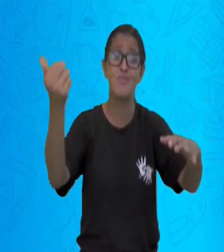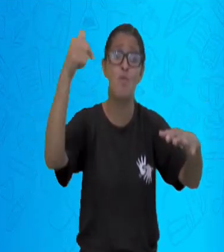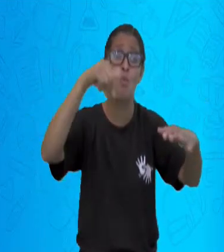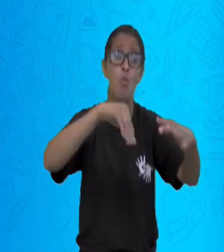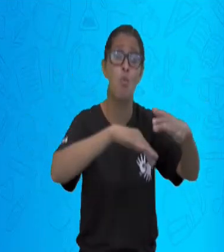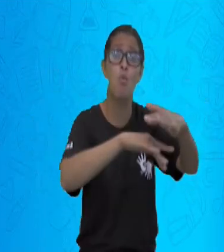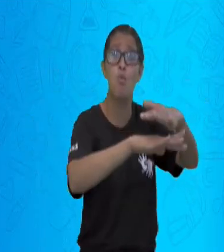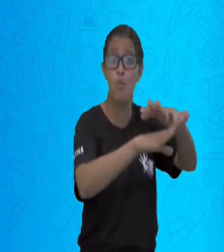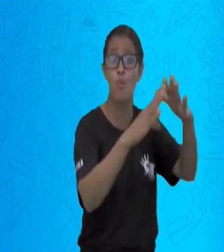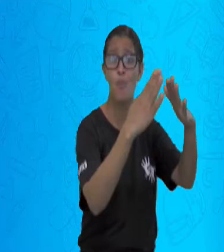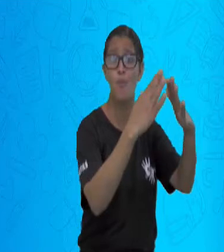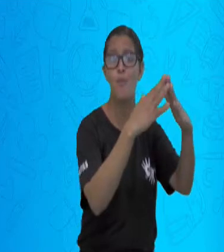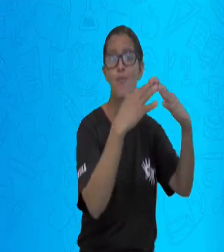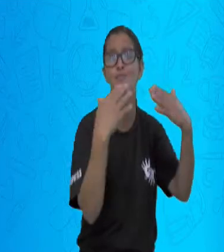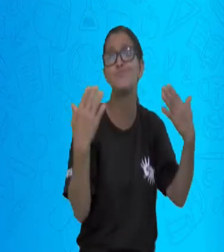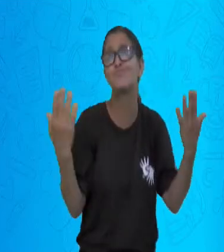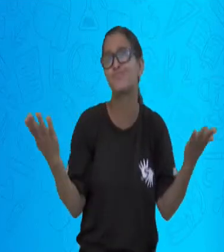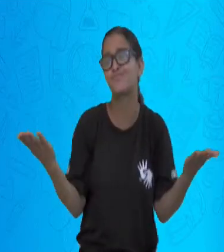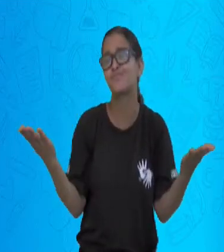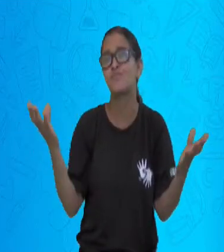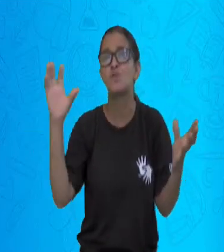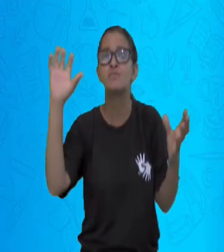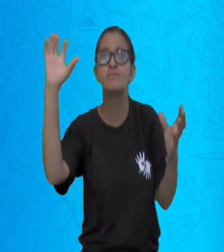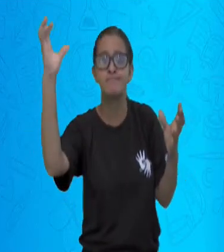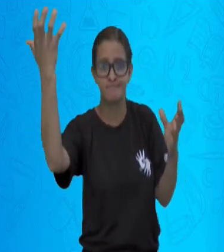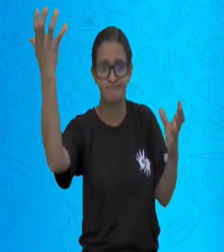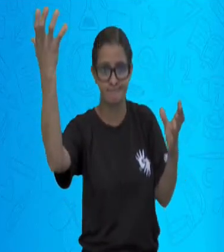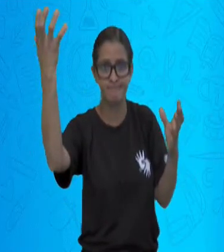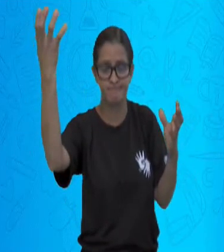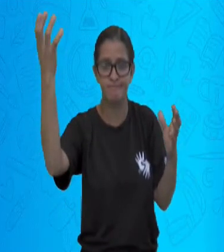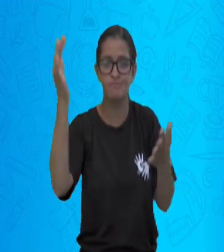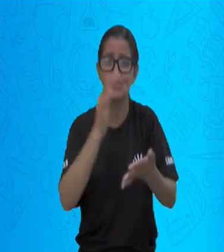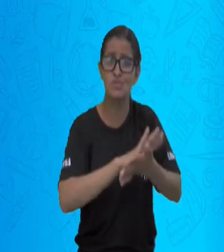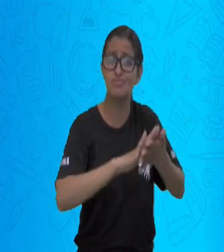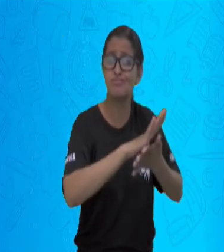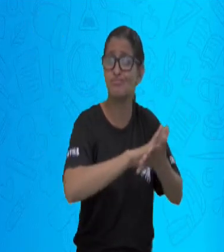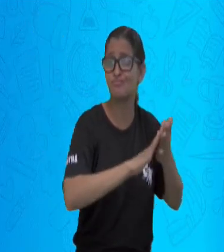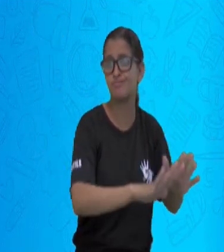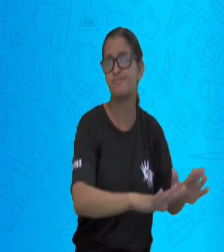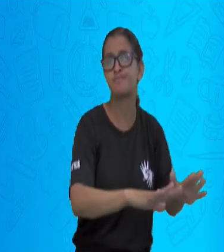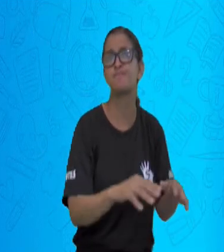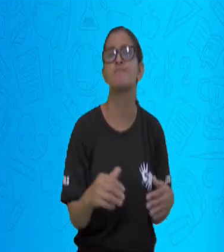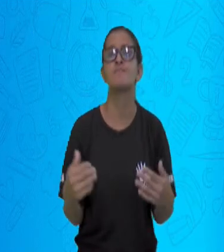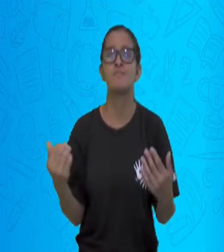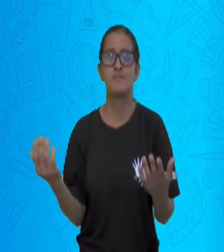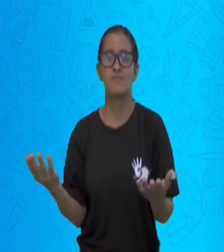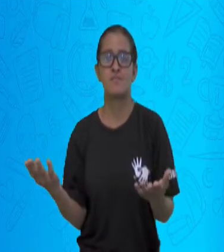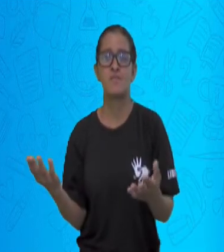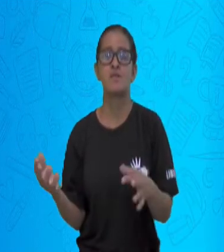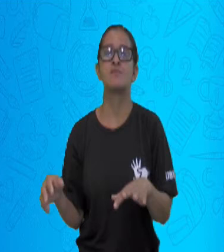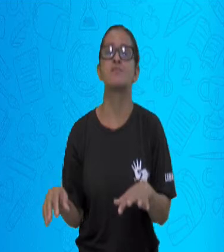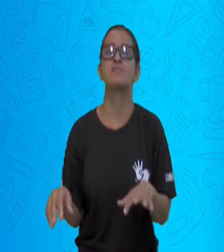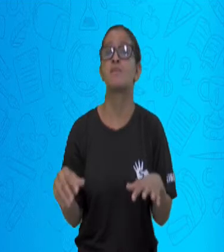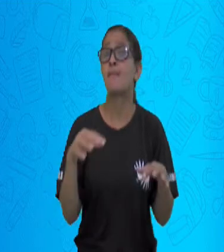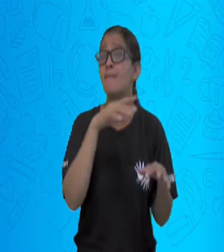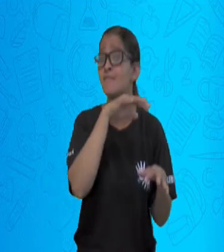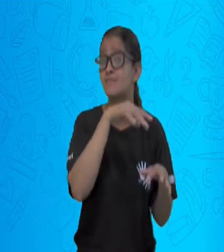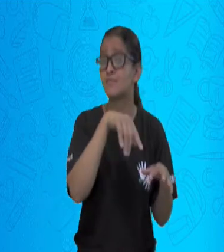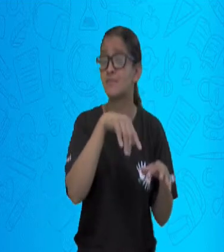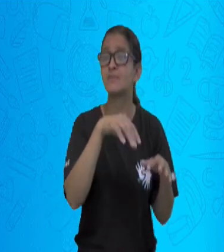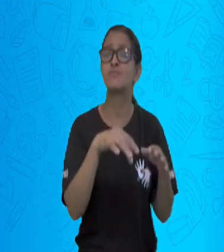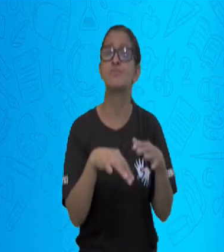casa. O ponto benefício também, podemos conhecer novos lugares. Então, quando nós viajamos para um